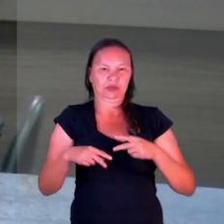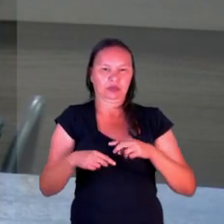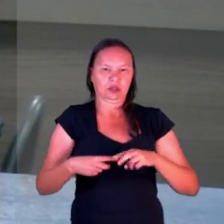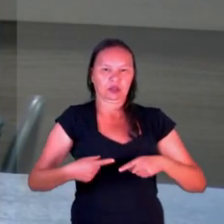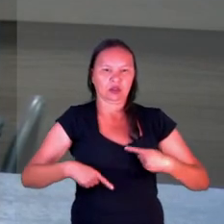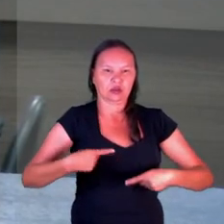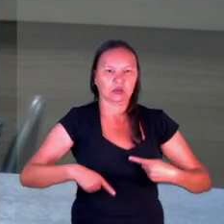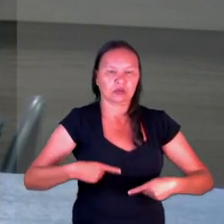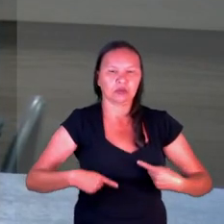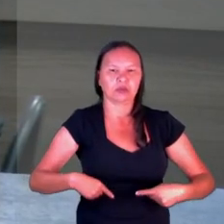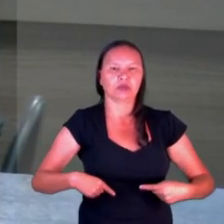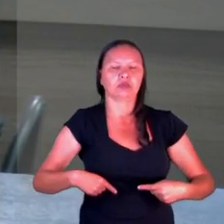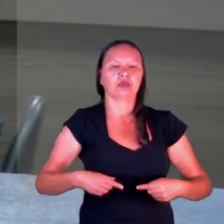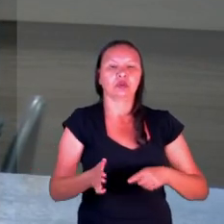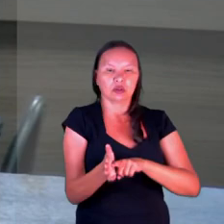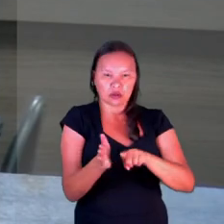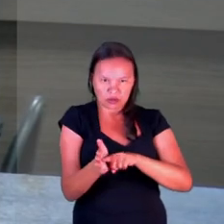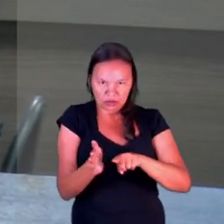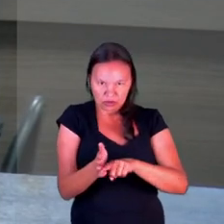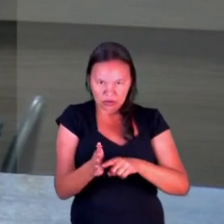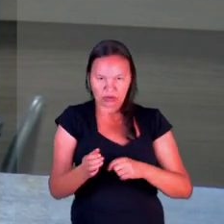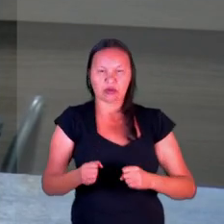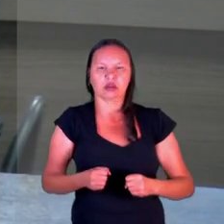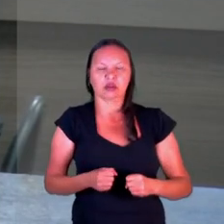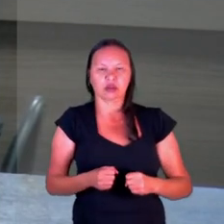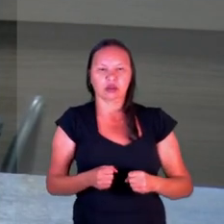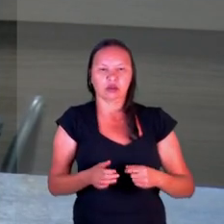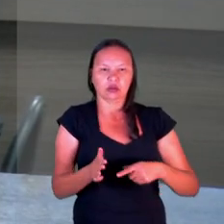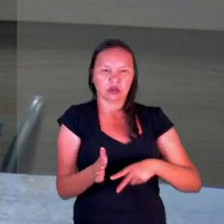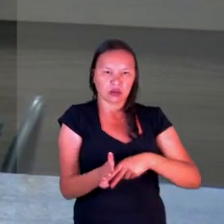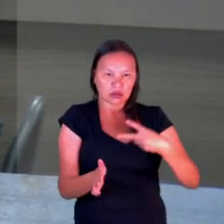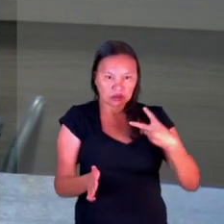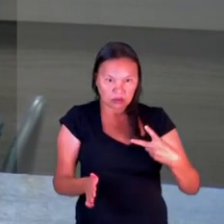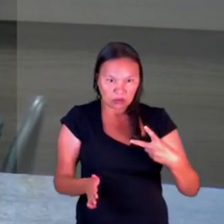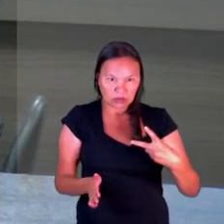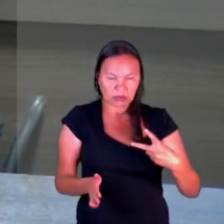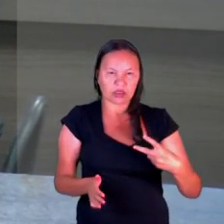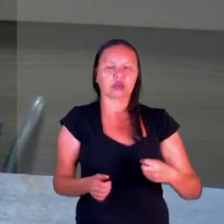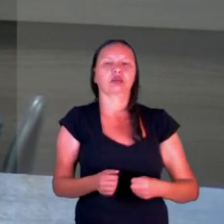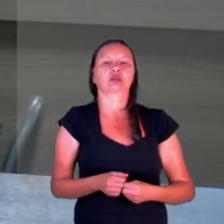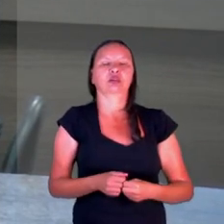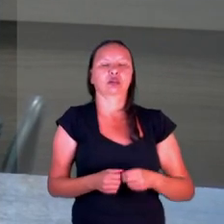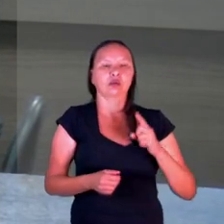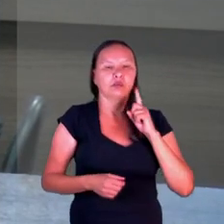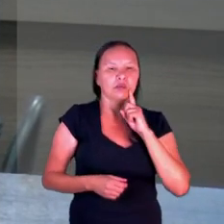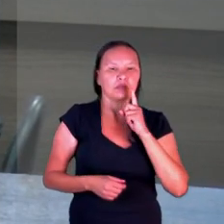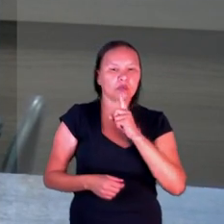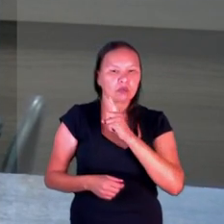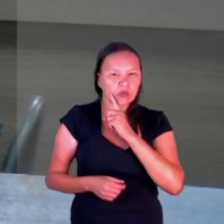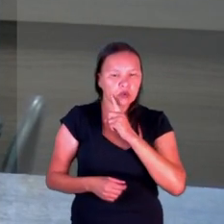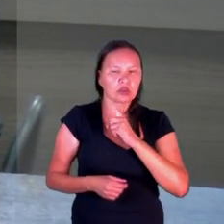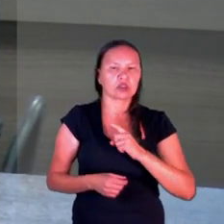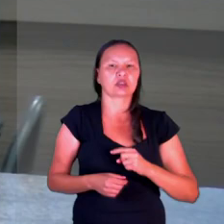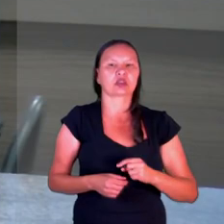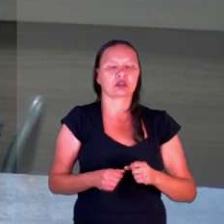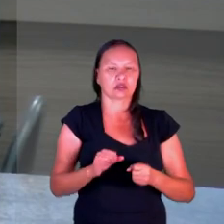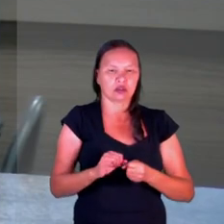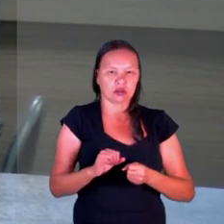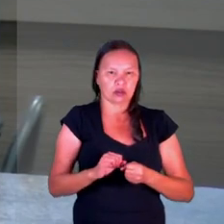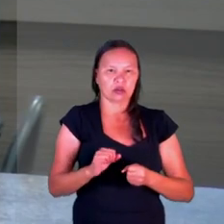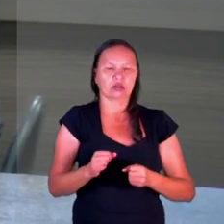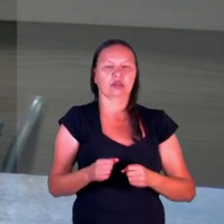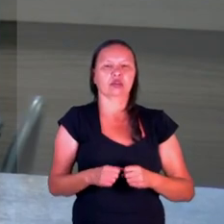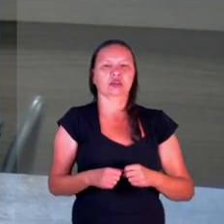eficientes essa é uma pergunta pra senhora a segunda pergunta é restaurantes populares eles são políticas